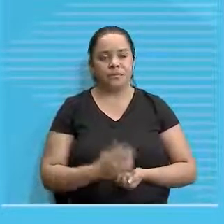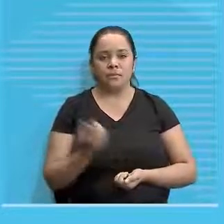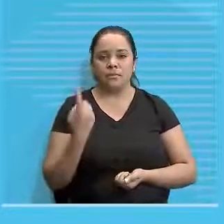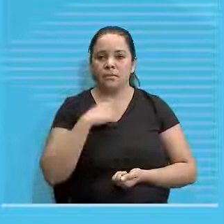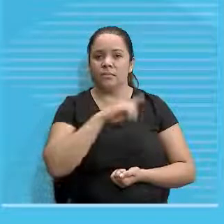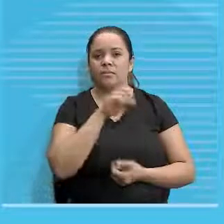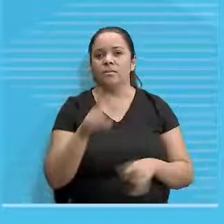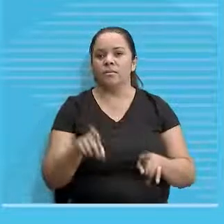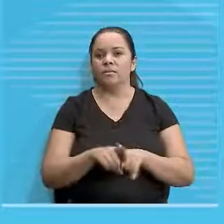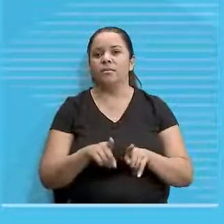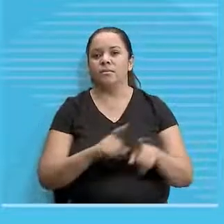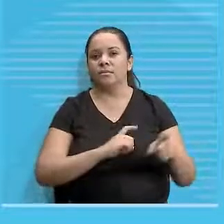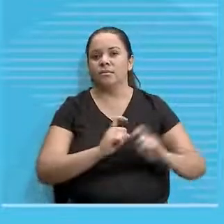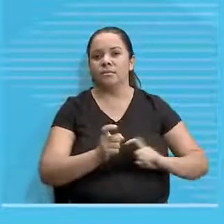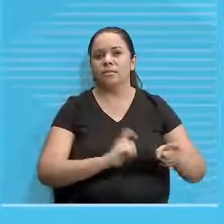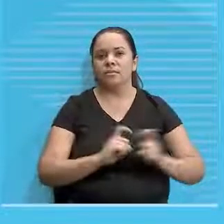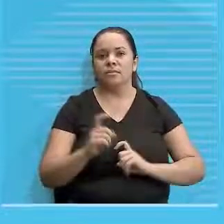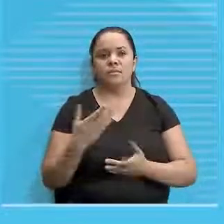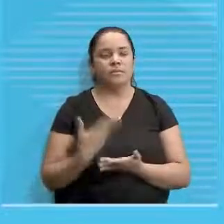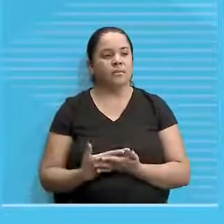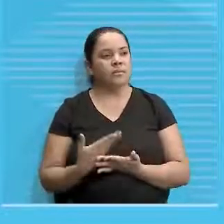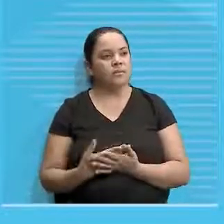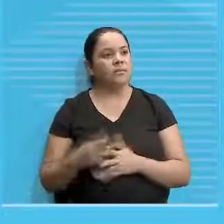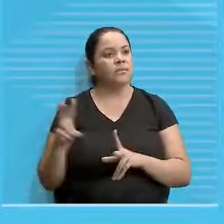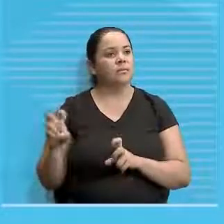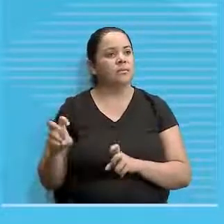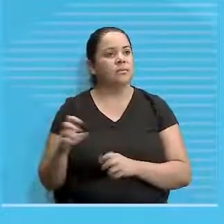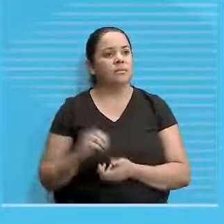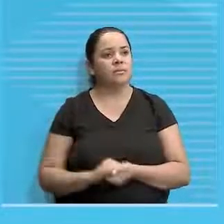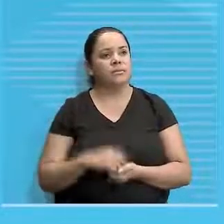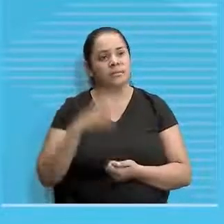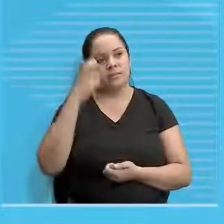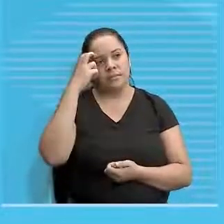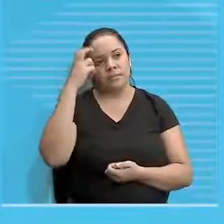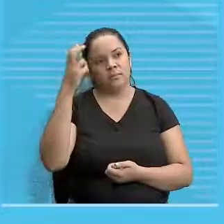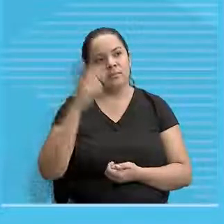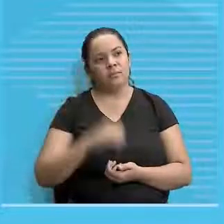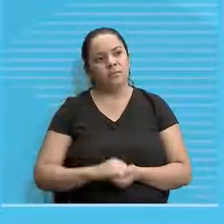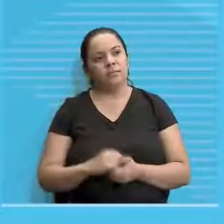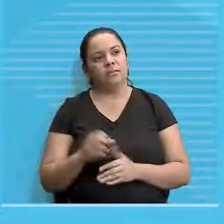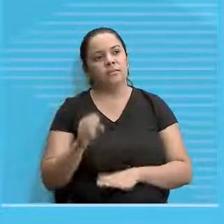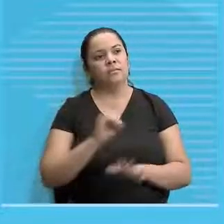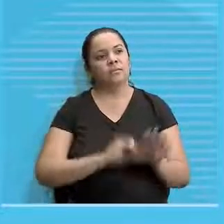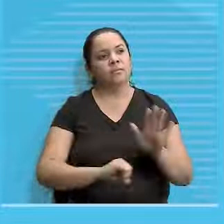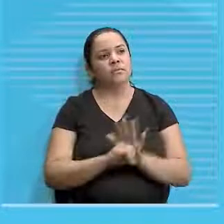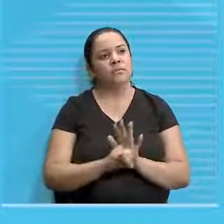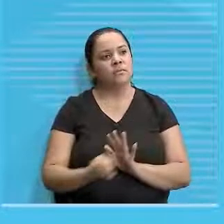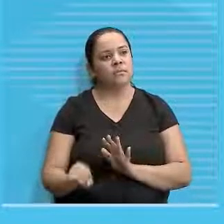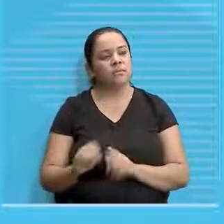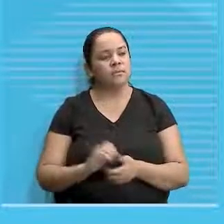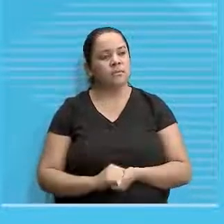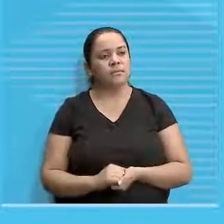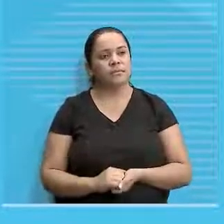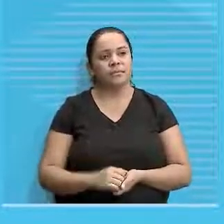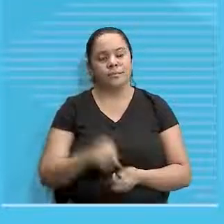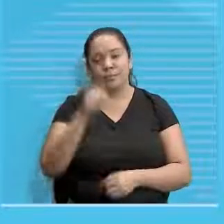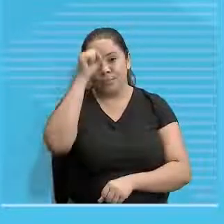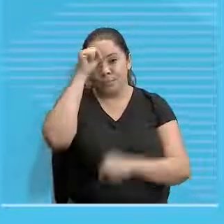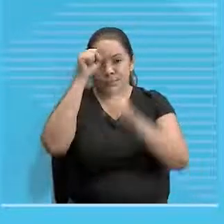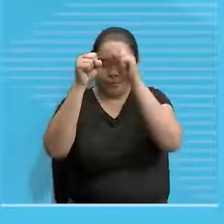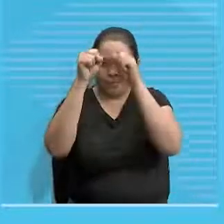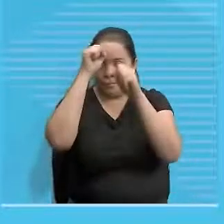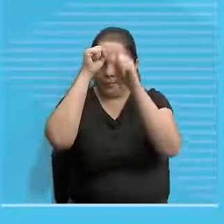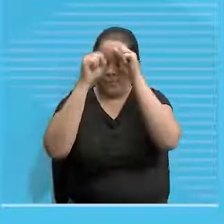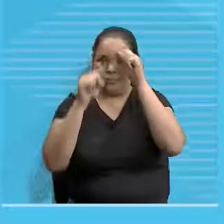aqui durante as nossas aulas foi sobre cultura e identidade. Né? Na sociologia, por exemplo, que é